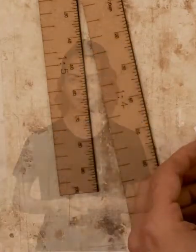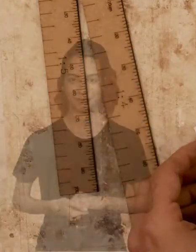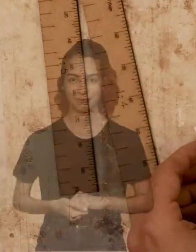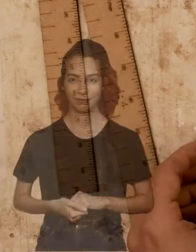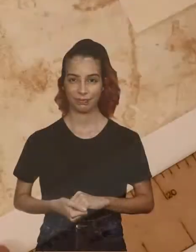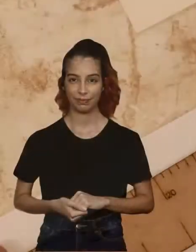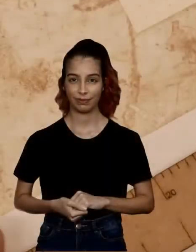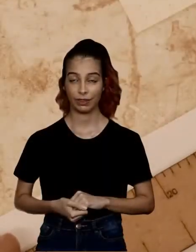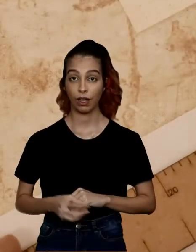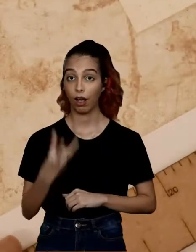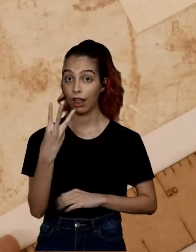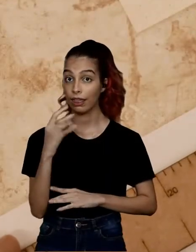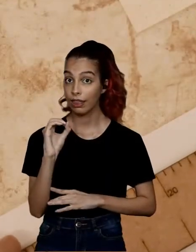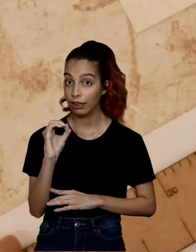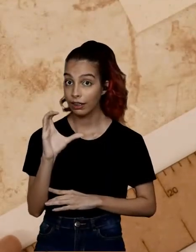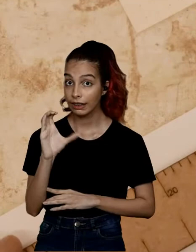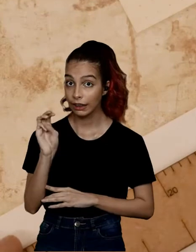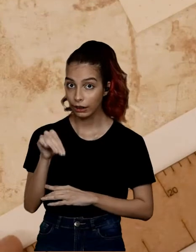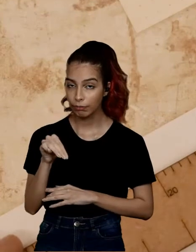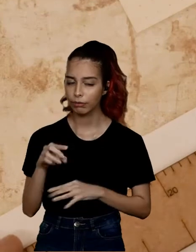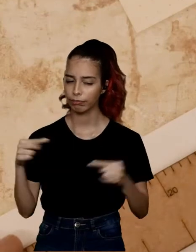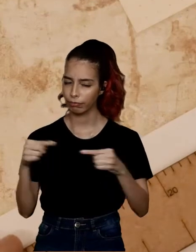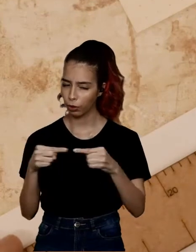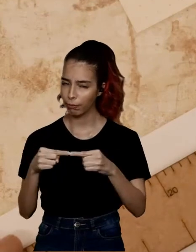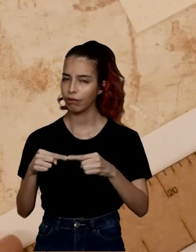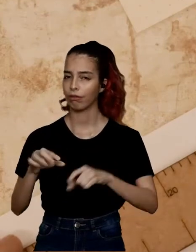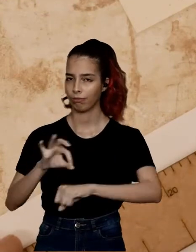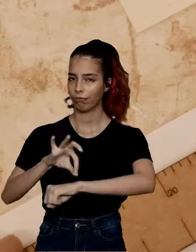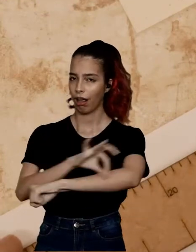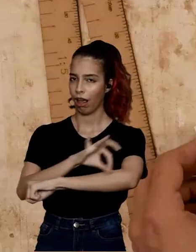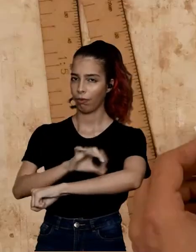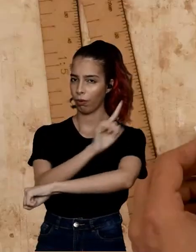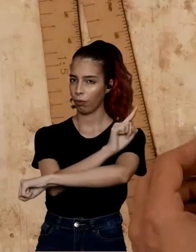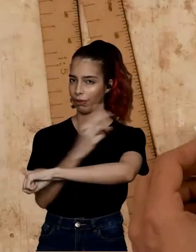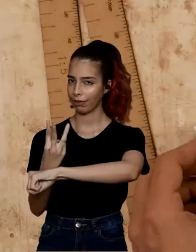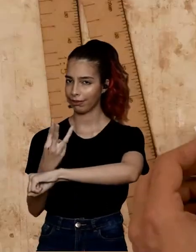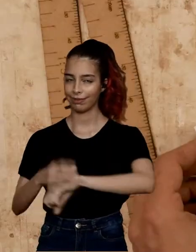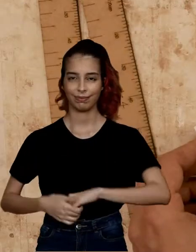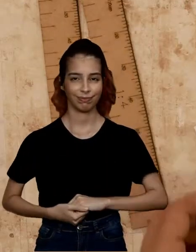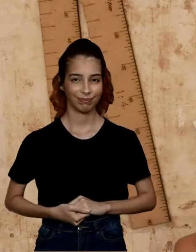Então, 30, estou marcando 30, que está na régua da 3, está aqui.